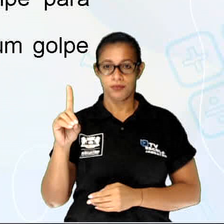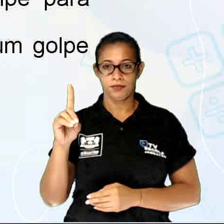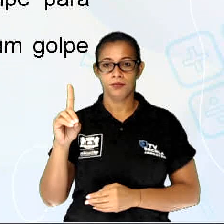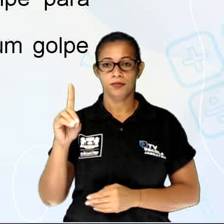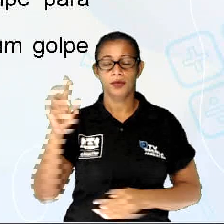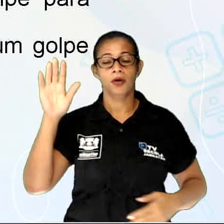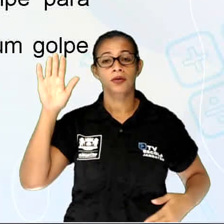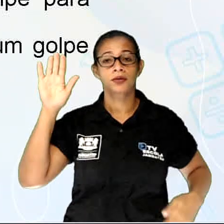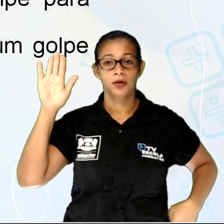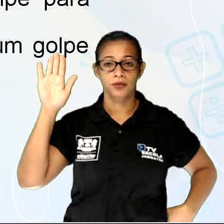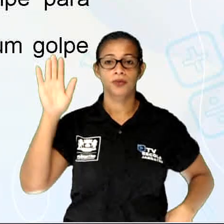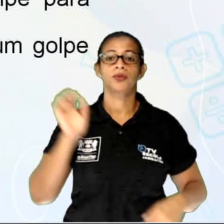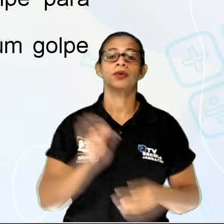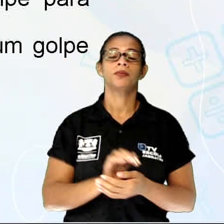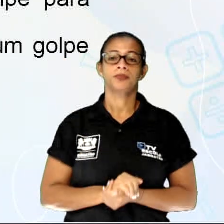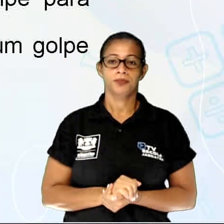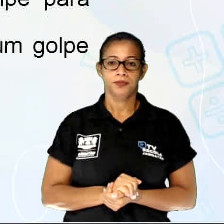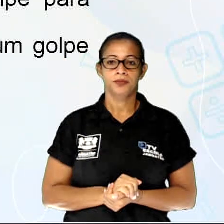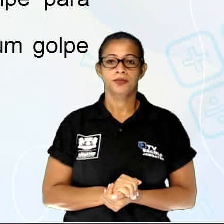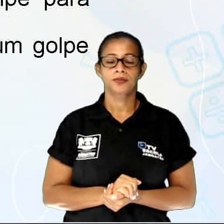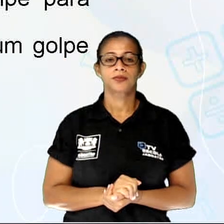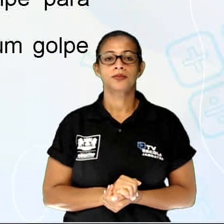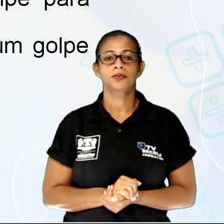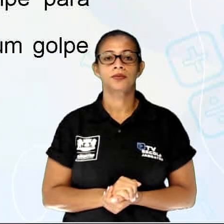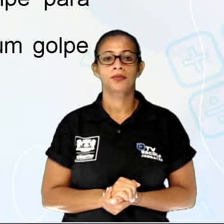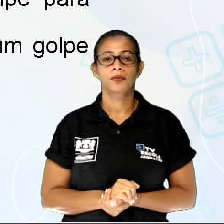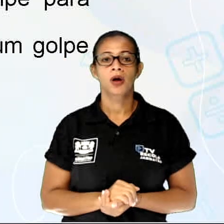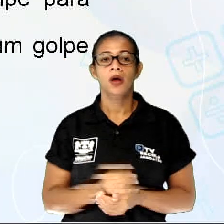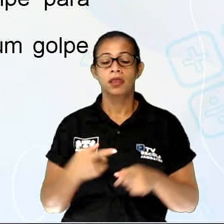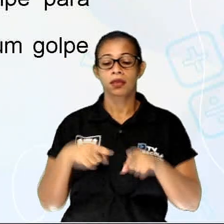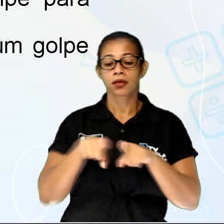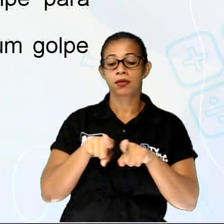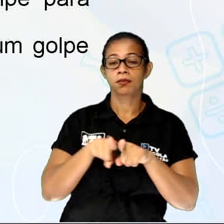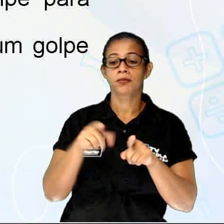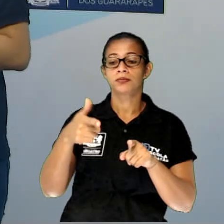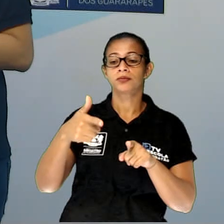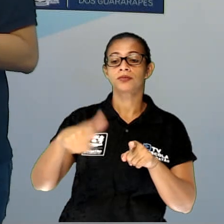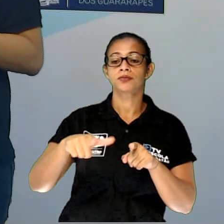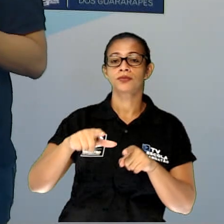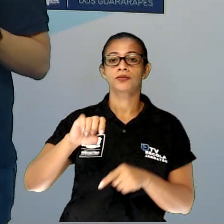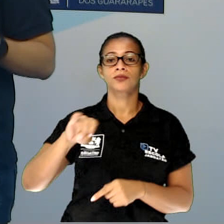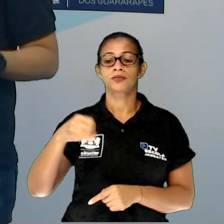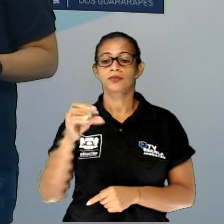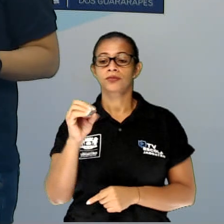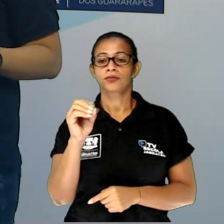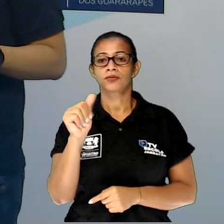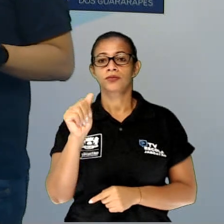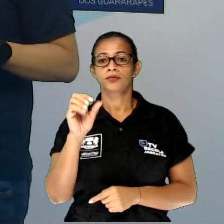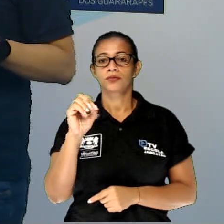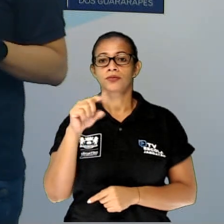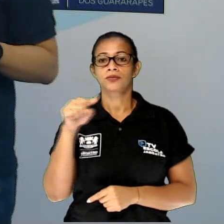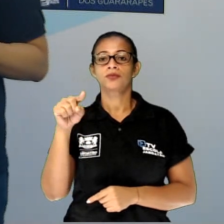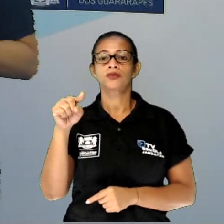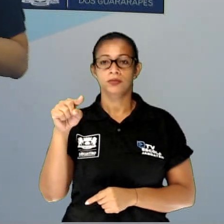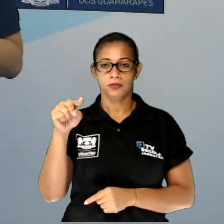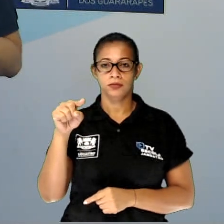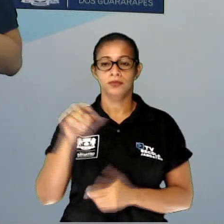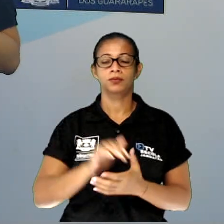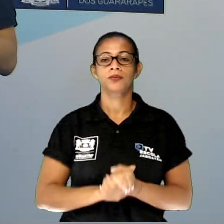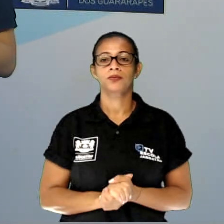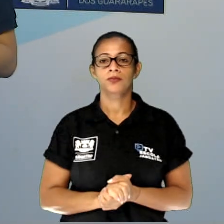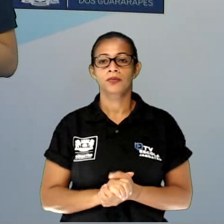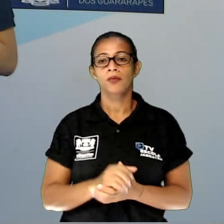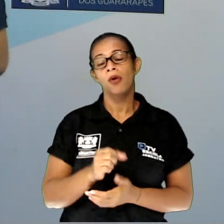O PTB vai lançar a candidatura de João Goulart como candidato a vice. João Goulart ficou conhecido